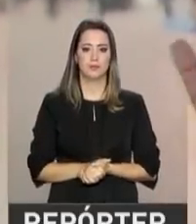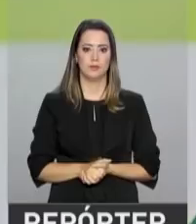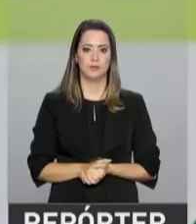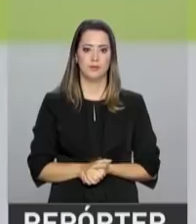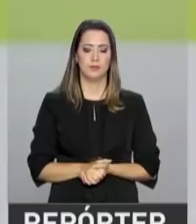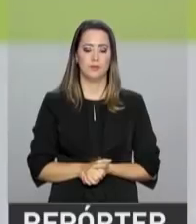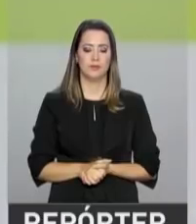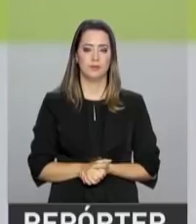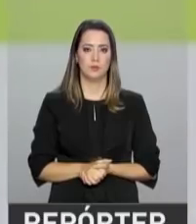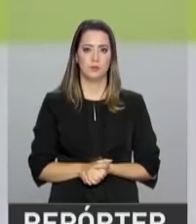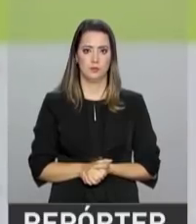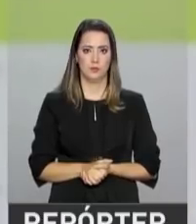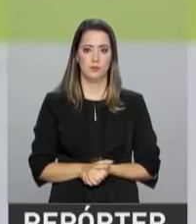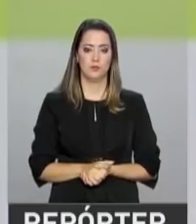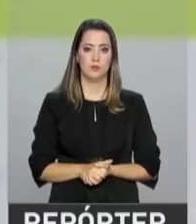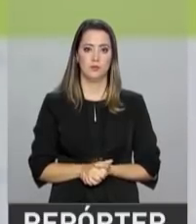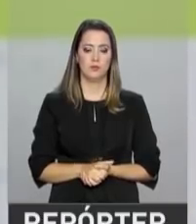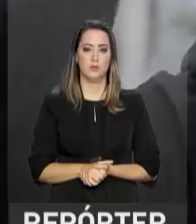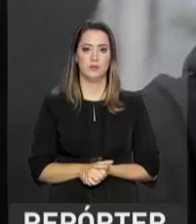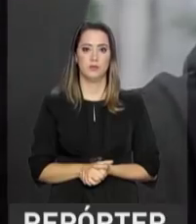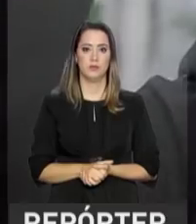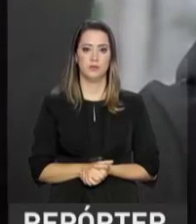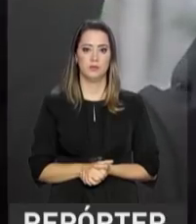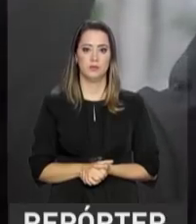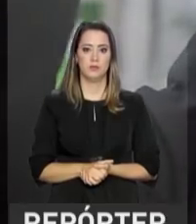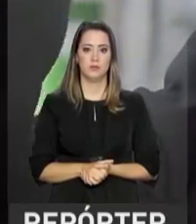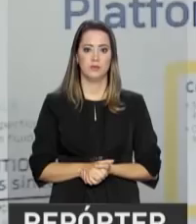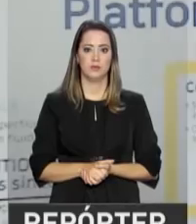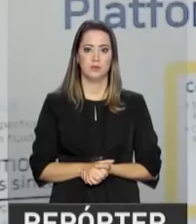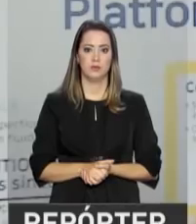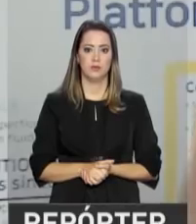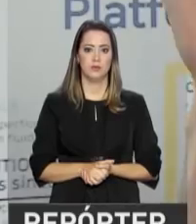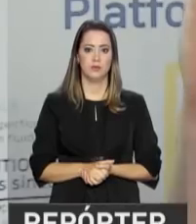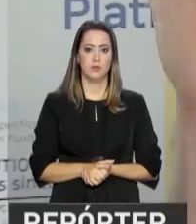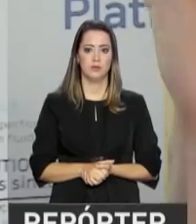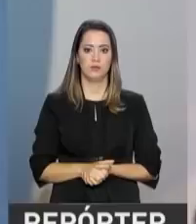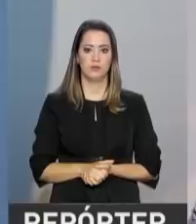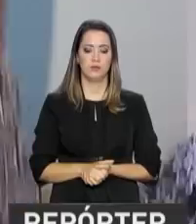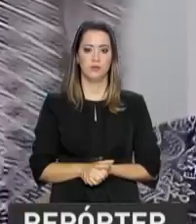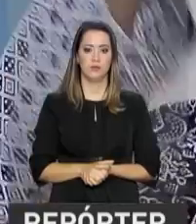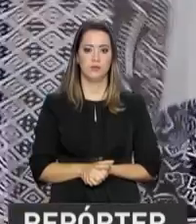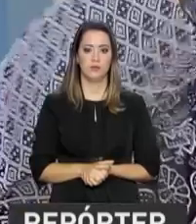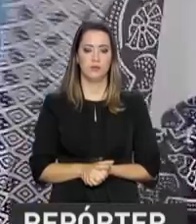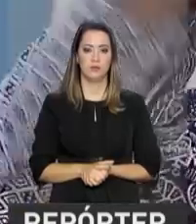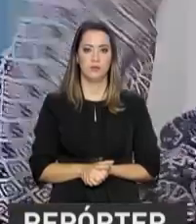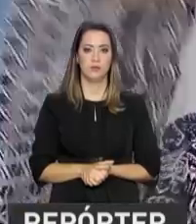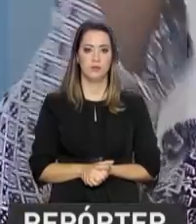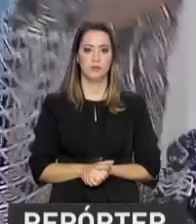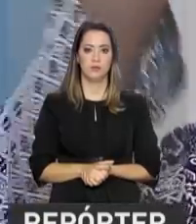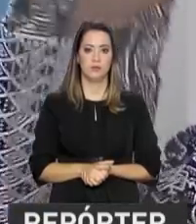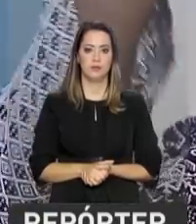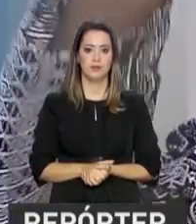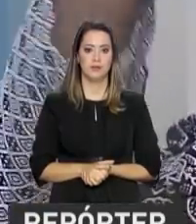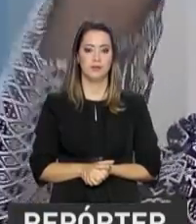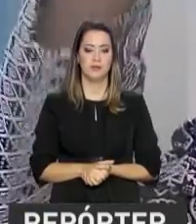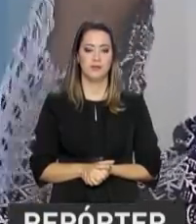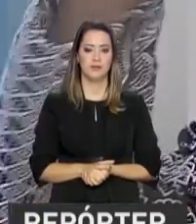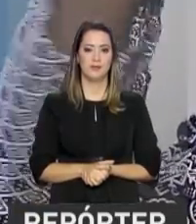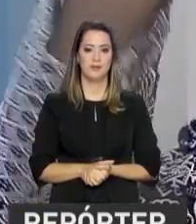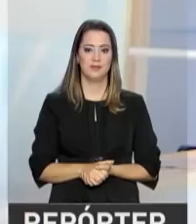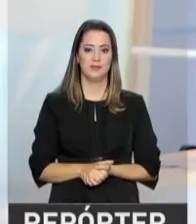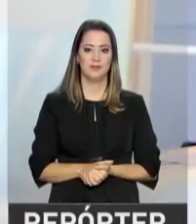Ma'assalama. Shalom, shalom, leitraot. Dovidinha. Mutu anyong. Tchau, tchau, povo